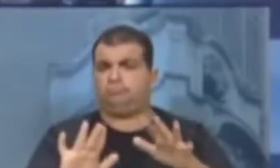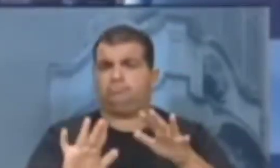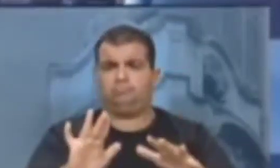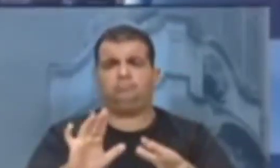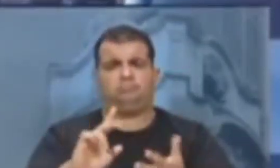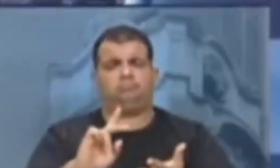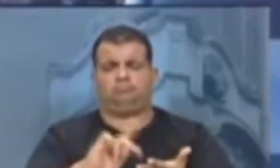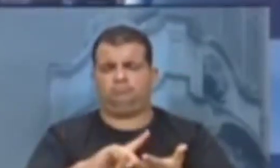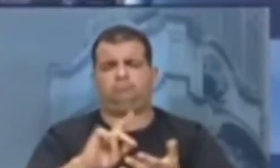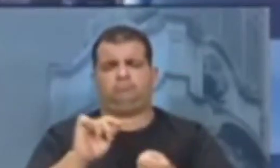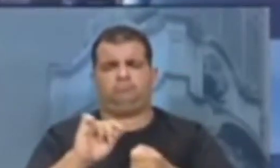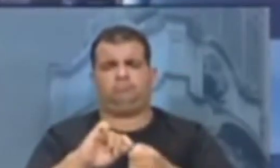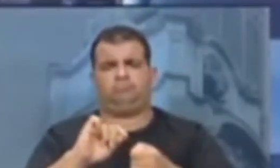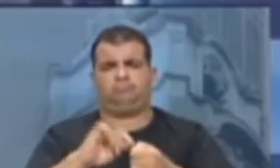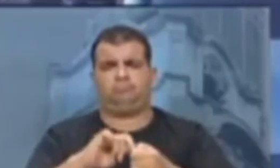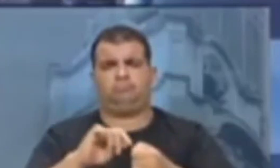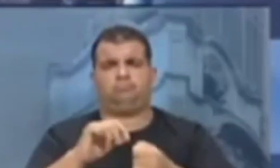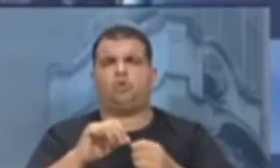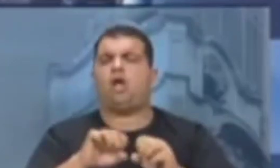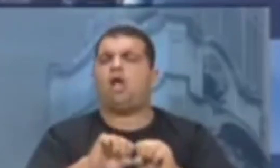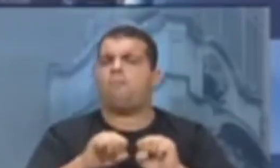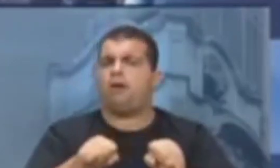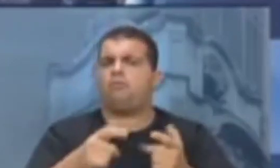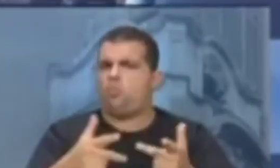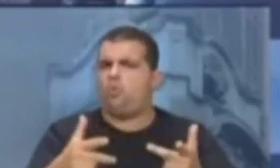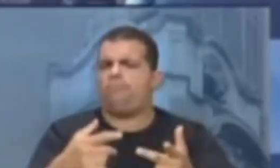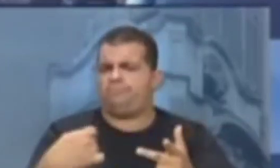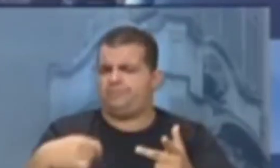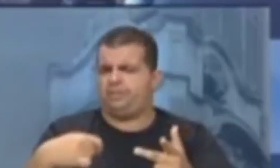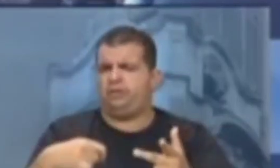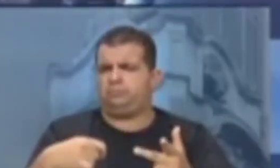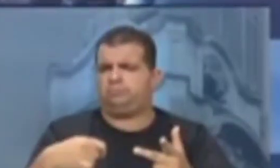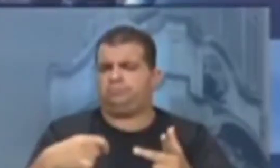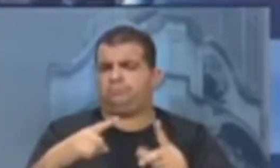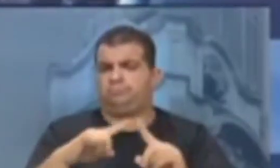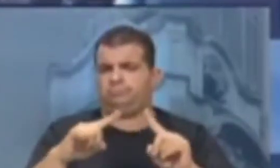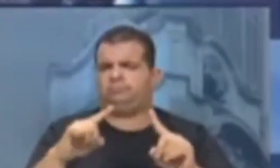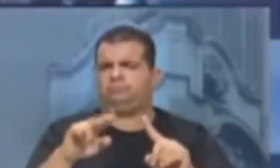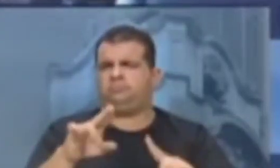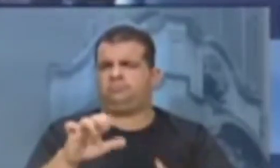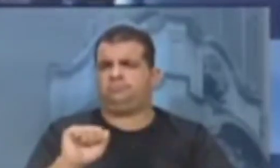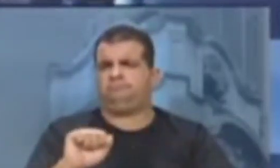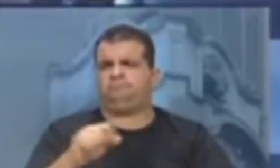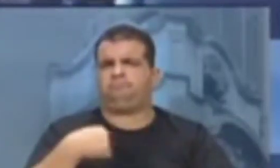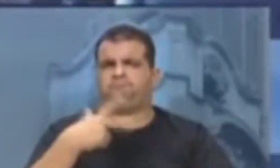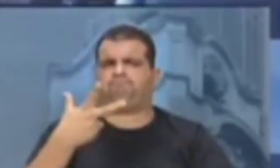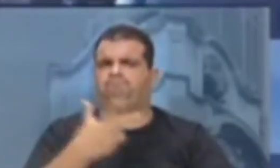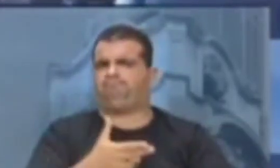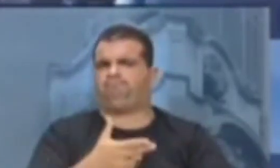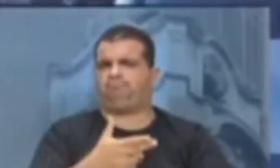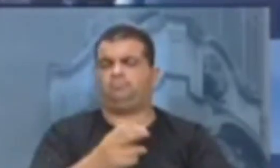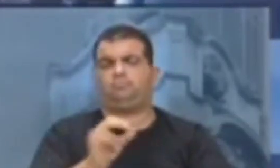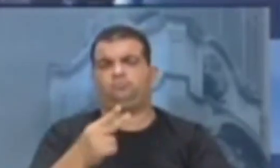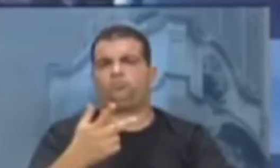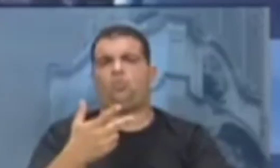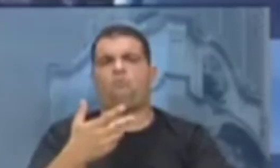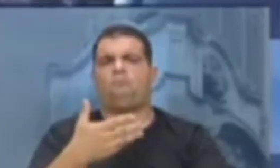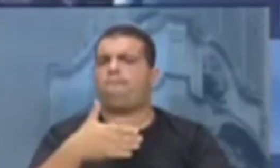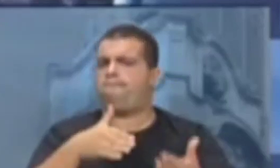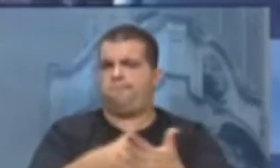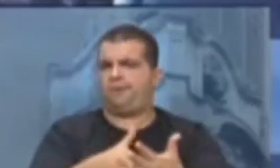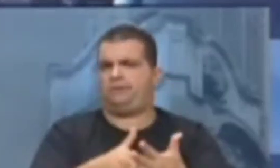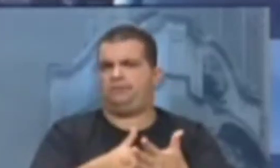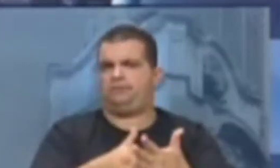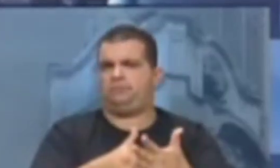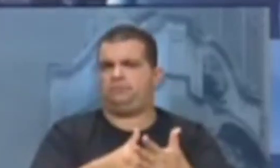realmente fazer algumas rupturas, mas essas rupturas jamais podem ser para silenciar ou impedir